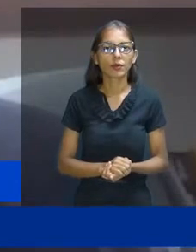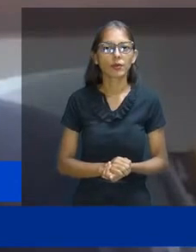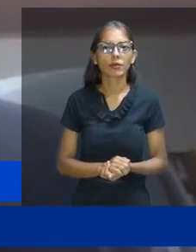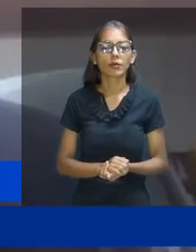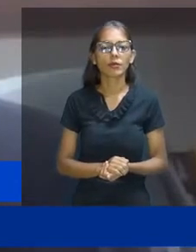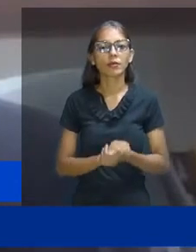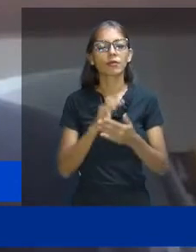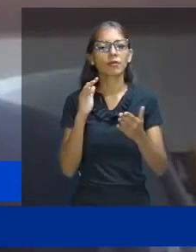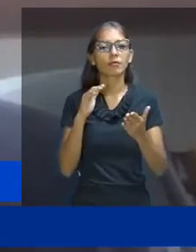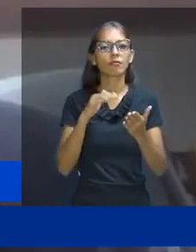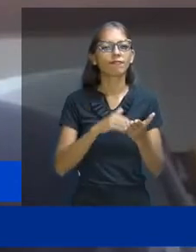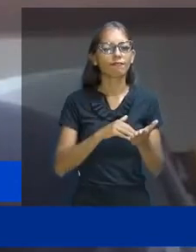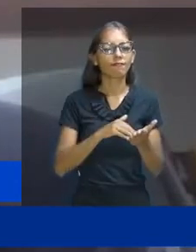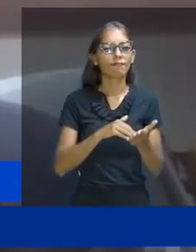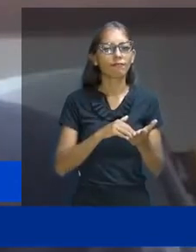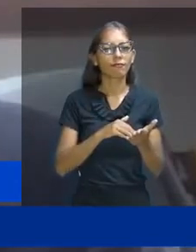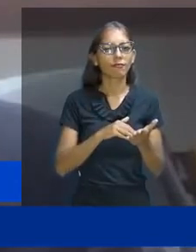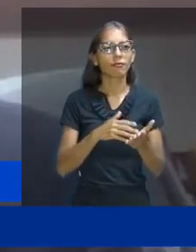Então,